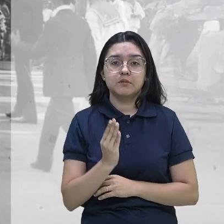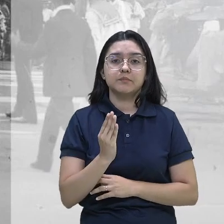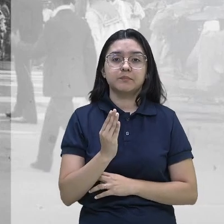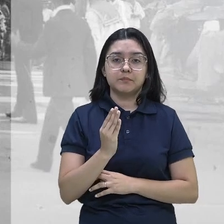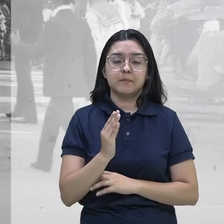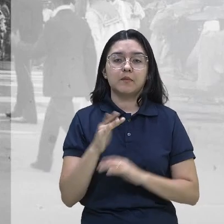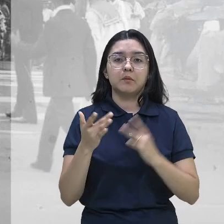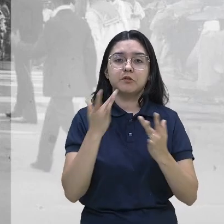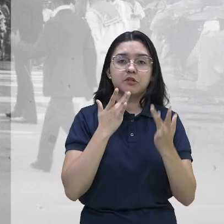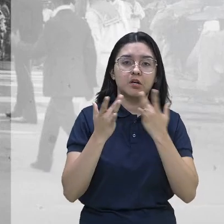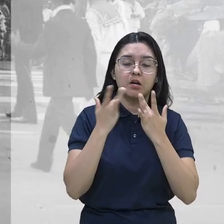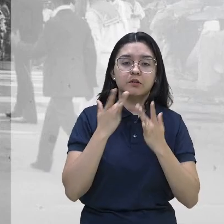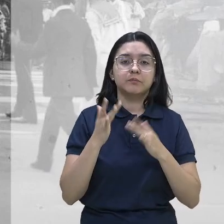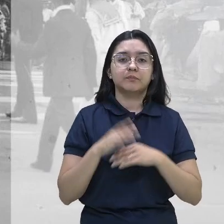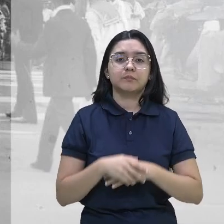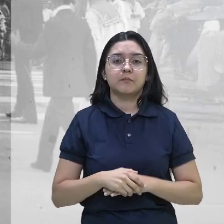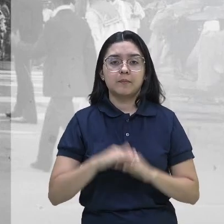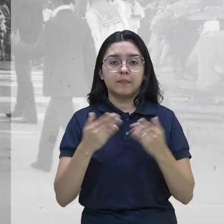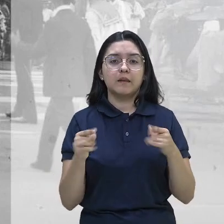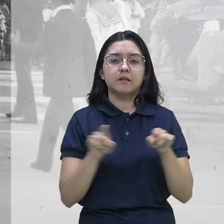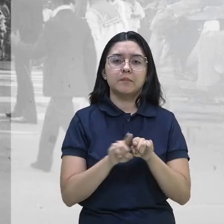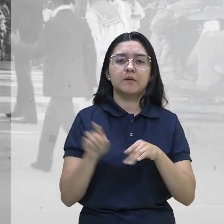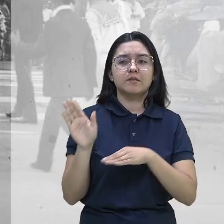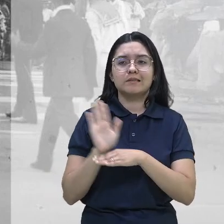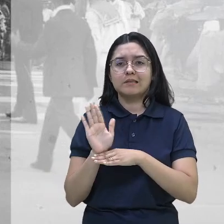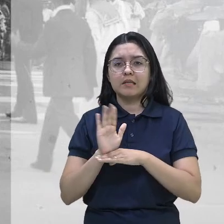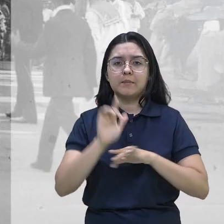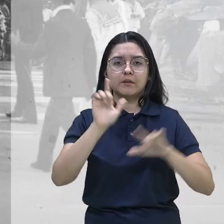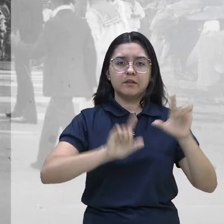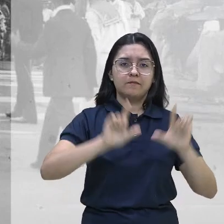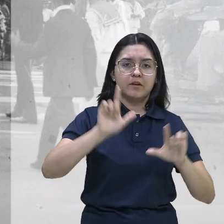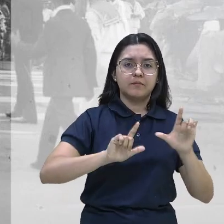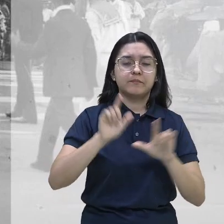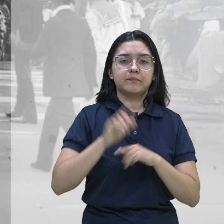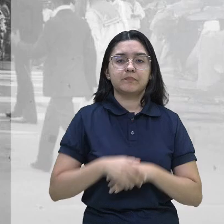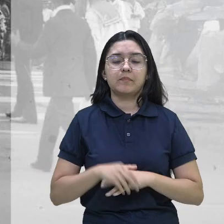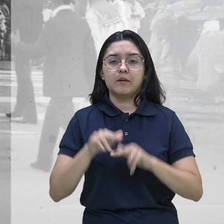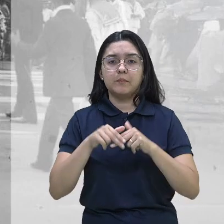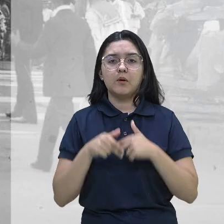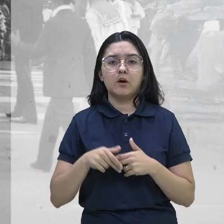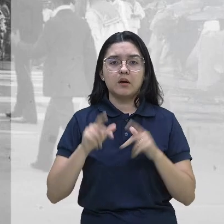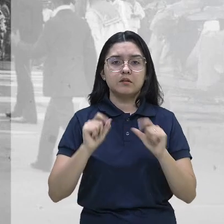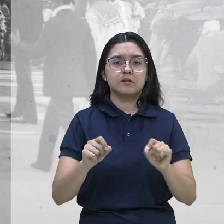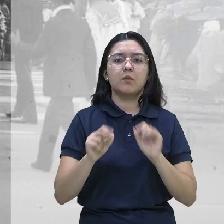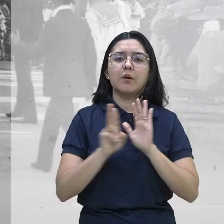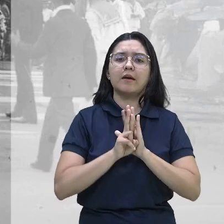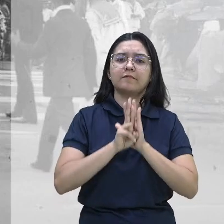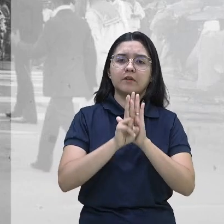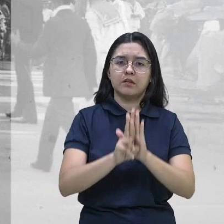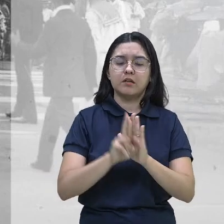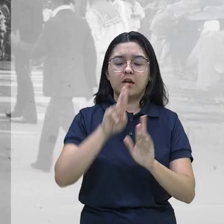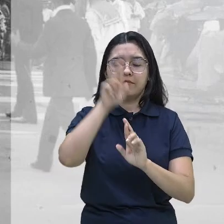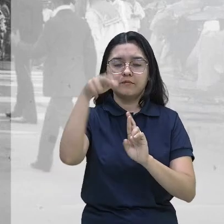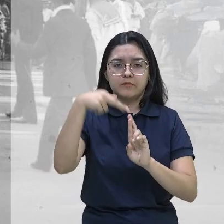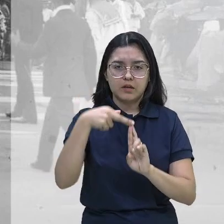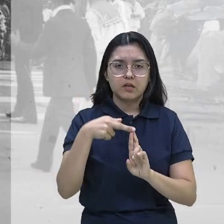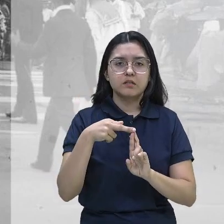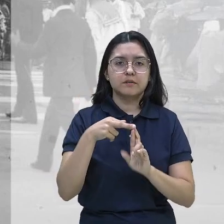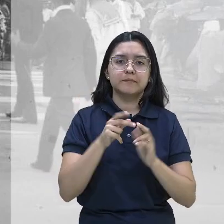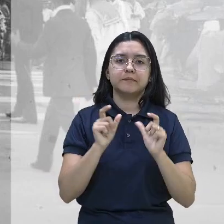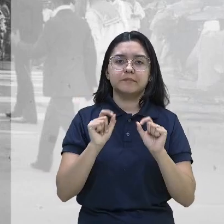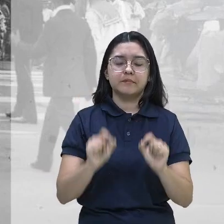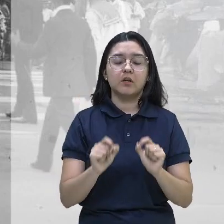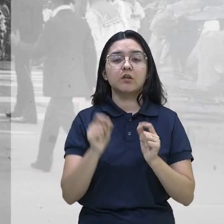a teatro, aí a gente já levou para o cinema, para a televisão, né, porque eles são grandes referências da